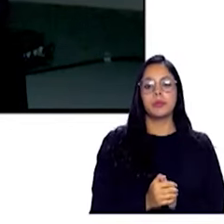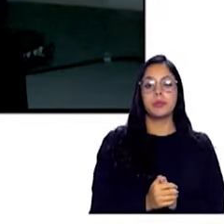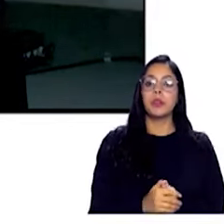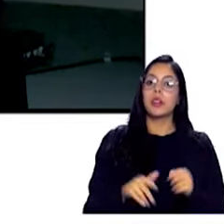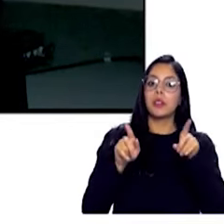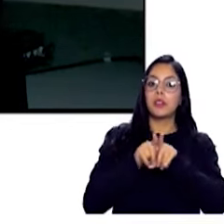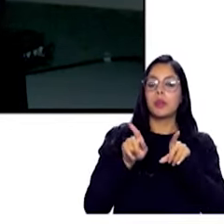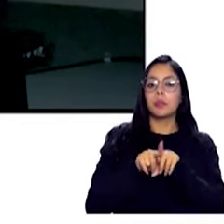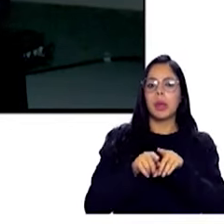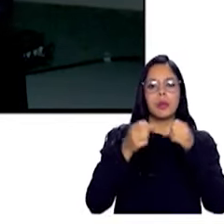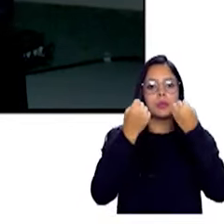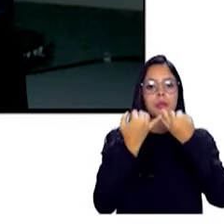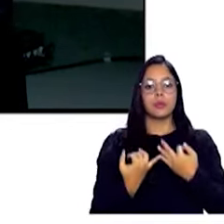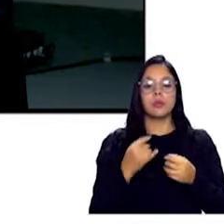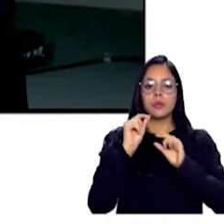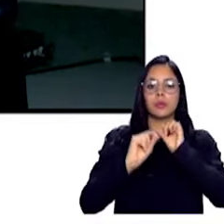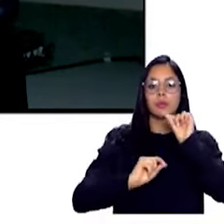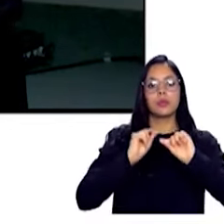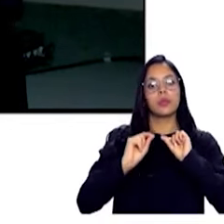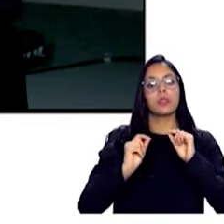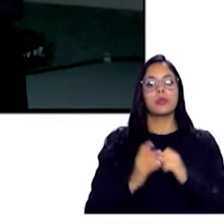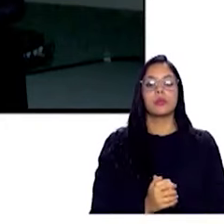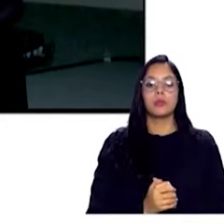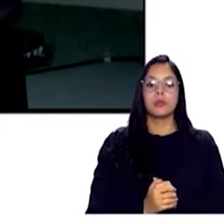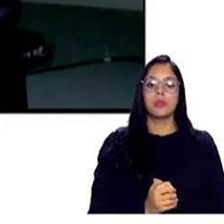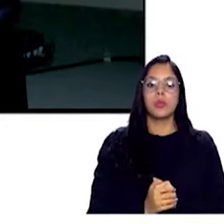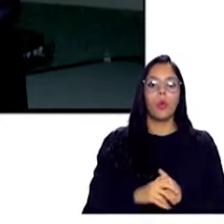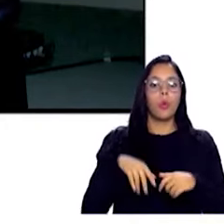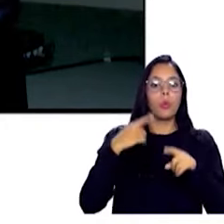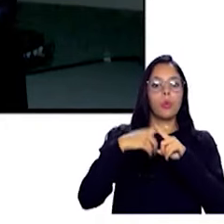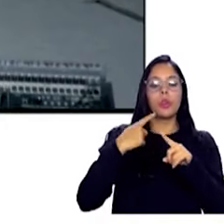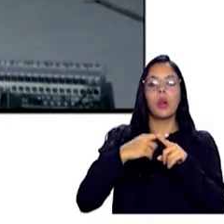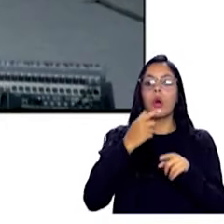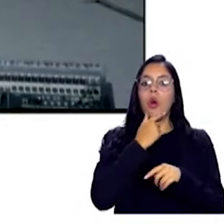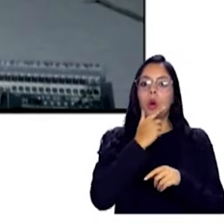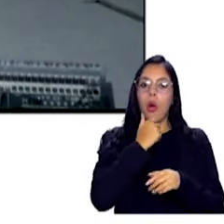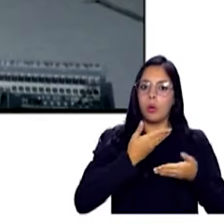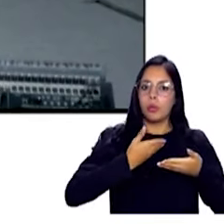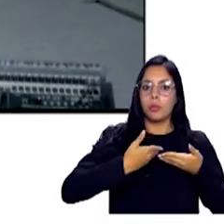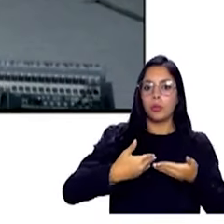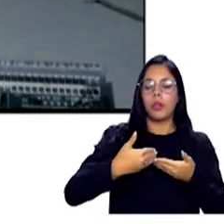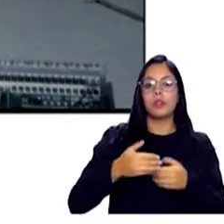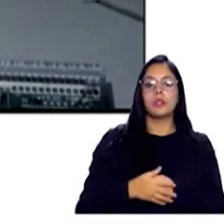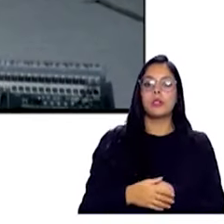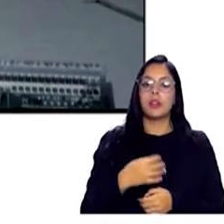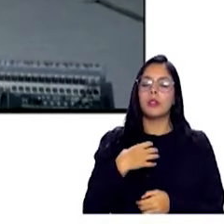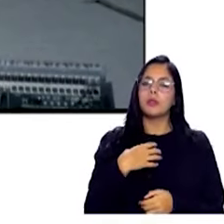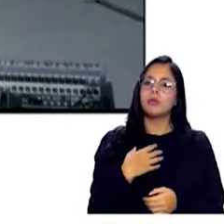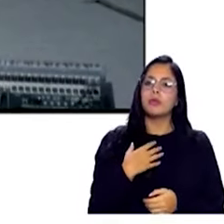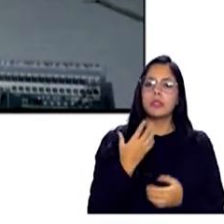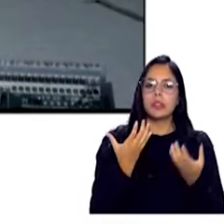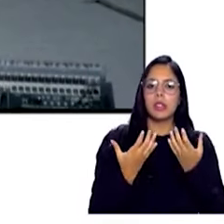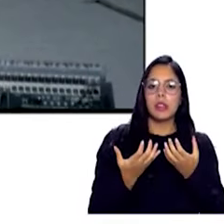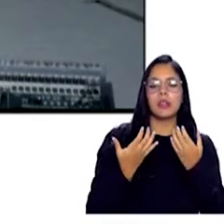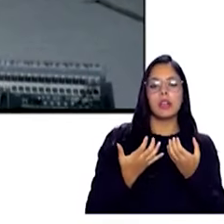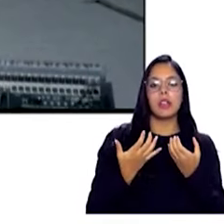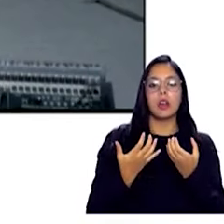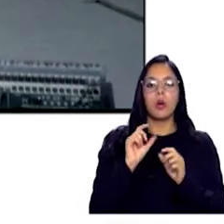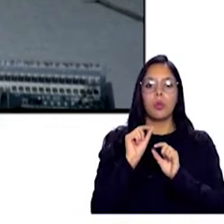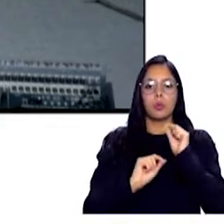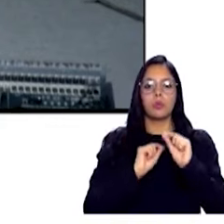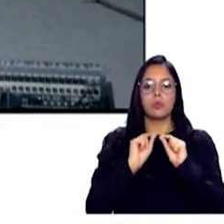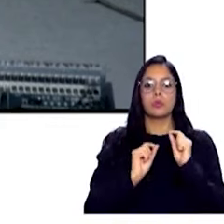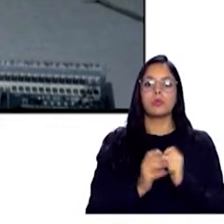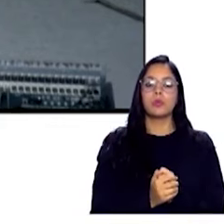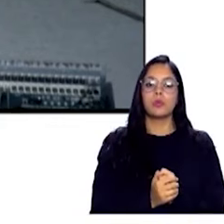explico o motivo pelo qual até quando ele me convidou preferi eh optar pela